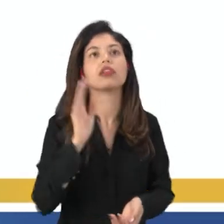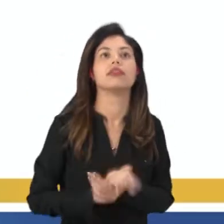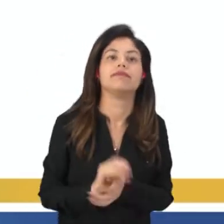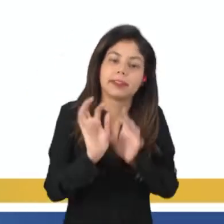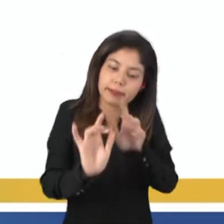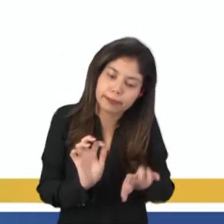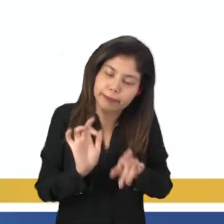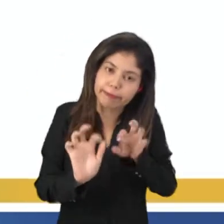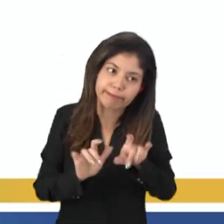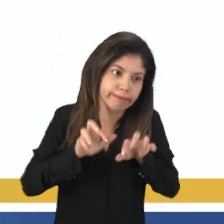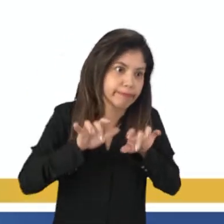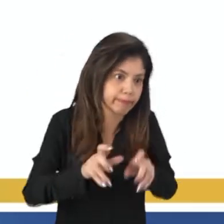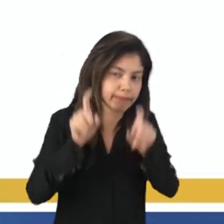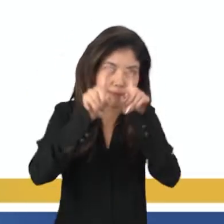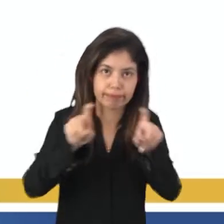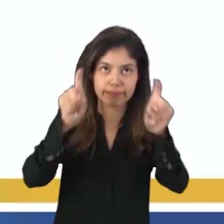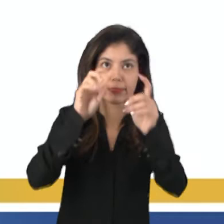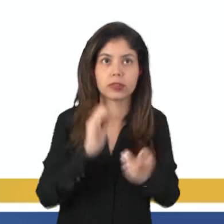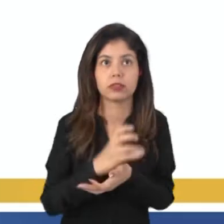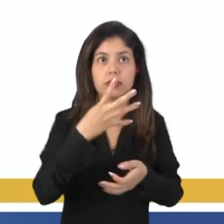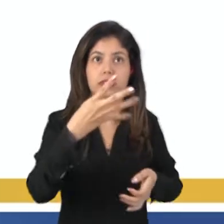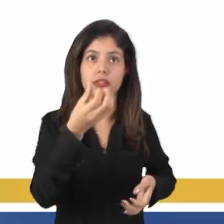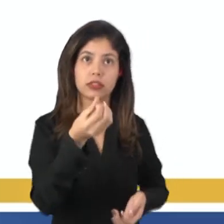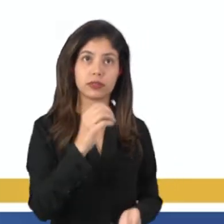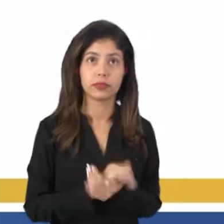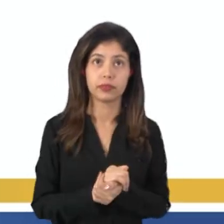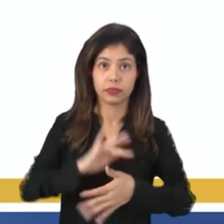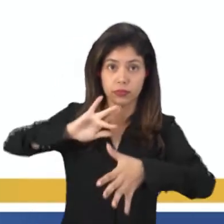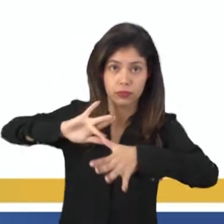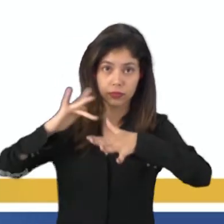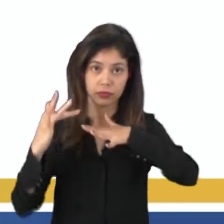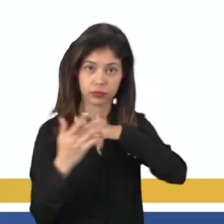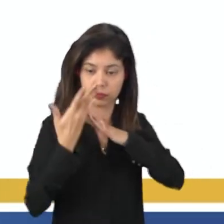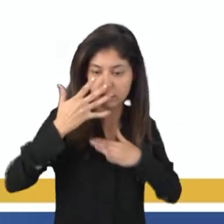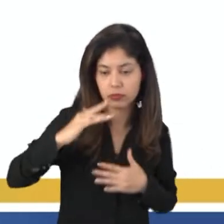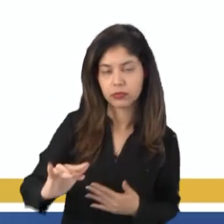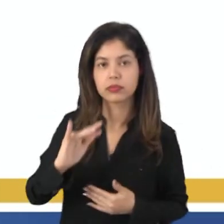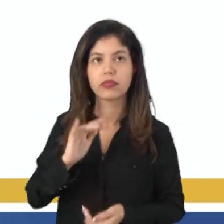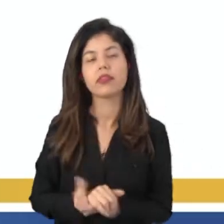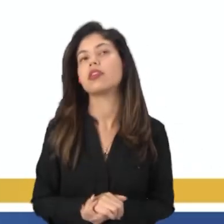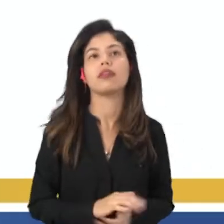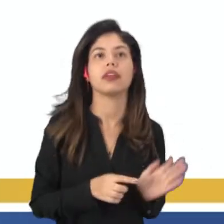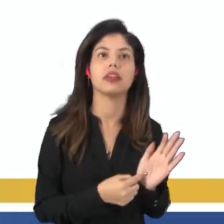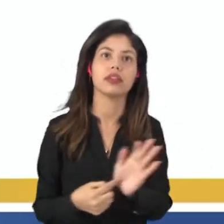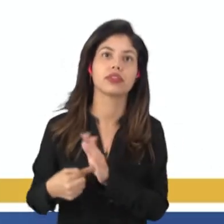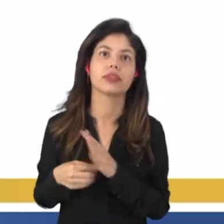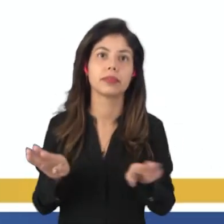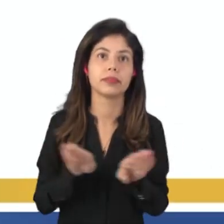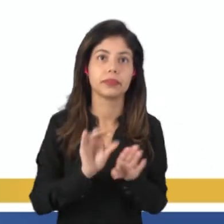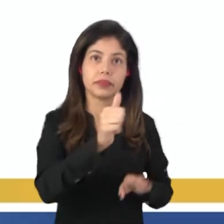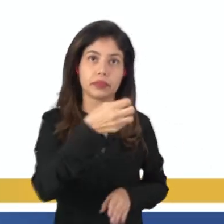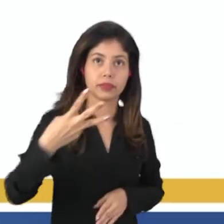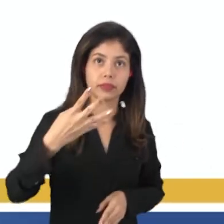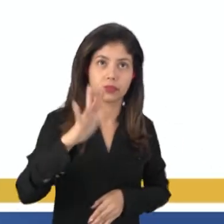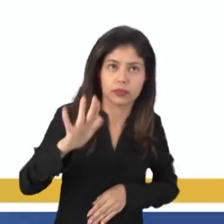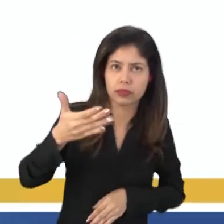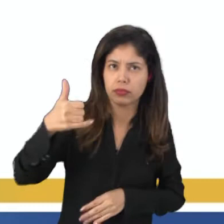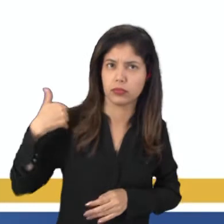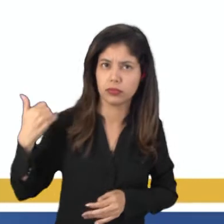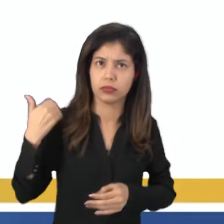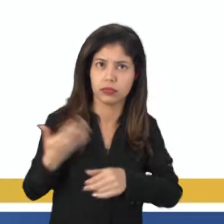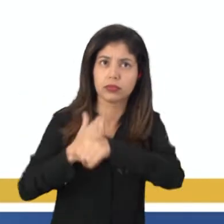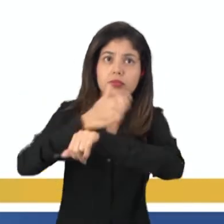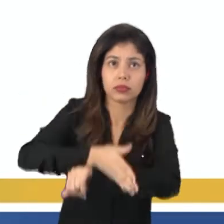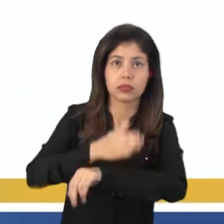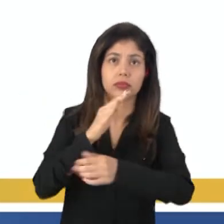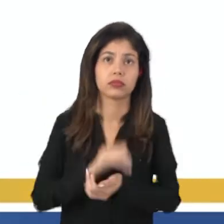conectados. 46% estão em redes sociais infantis. Teoricamente, 13 anos seria a idade mínima para entrar